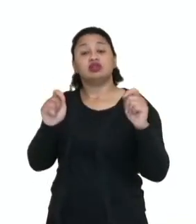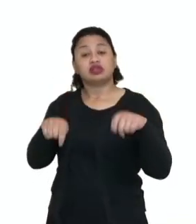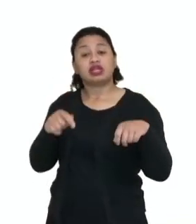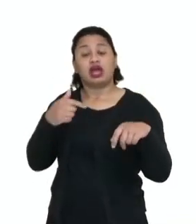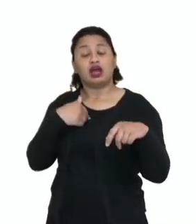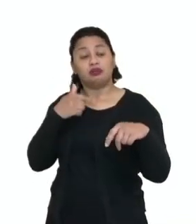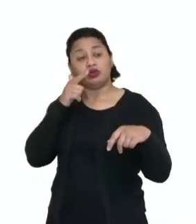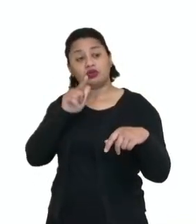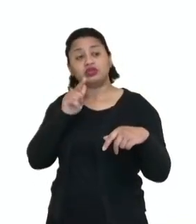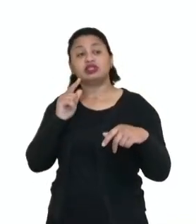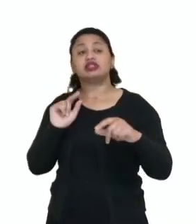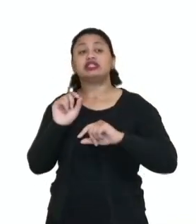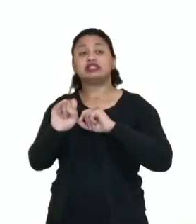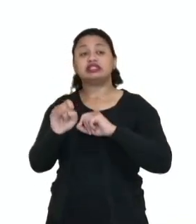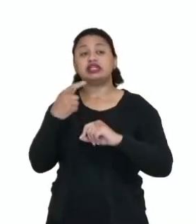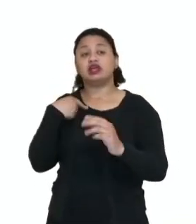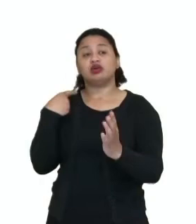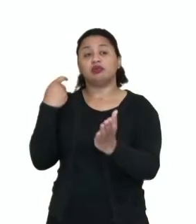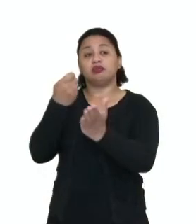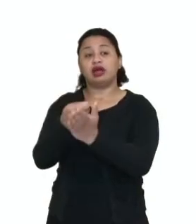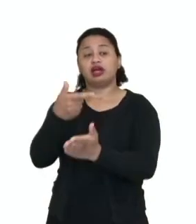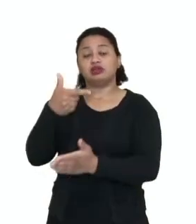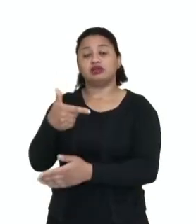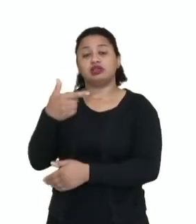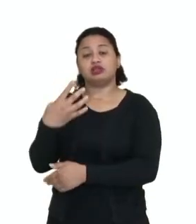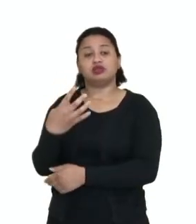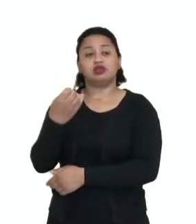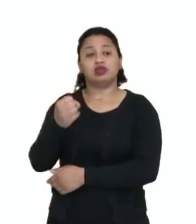ser comprados com R$